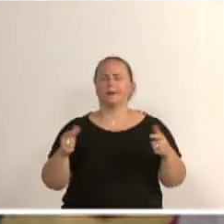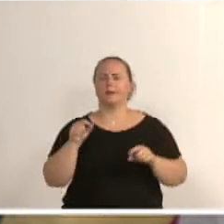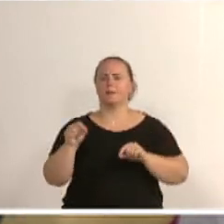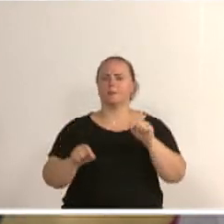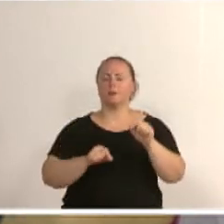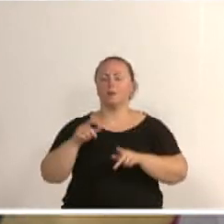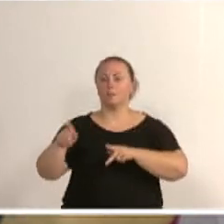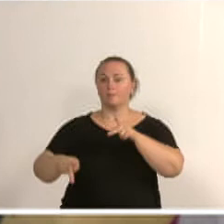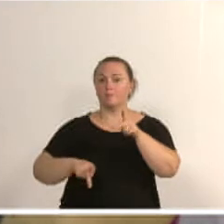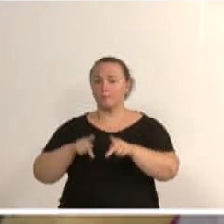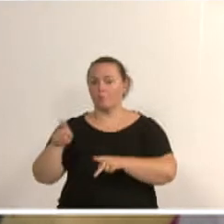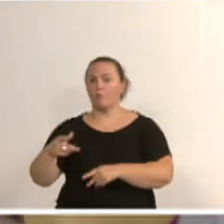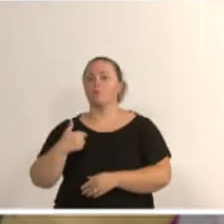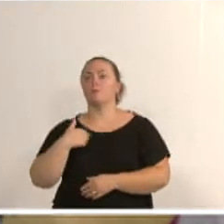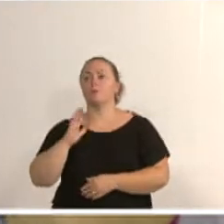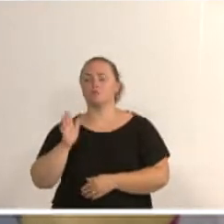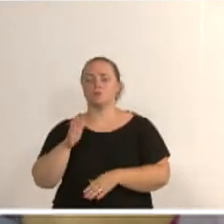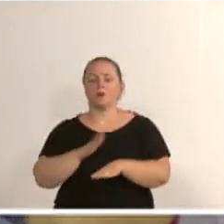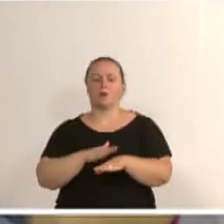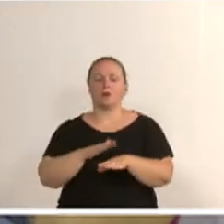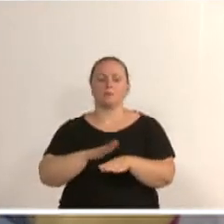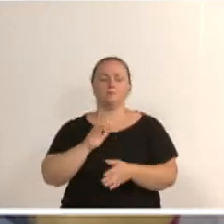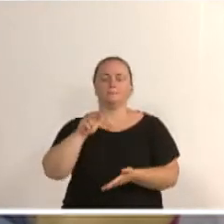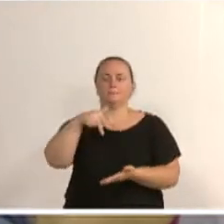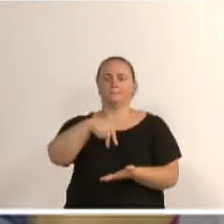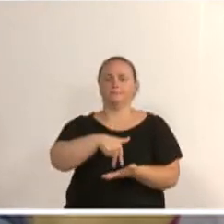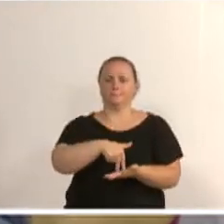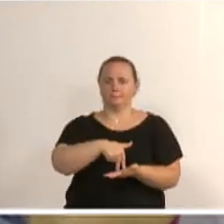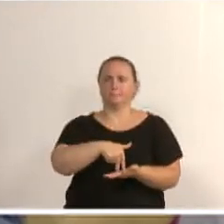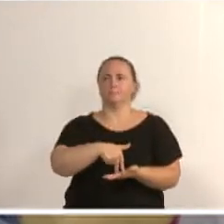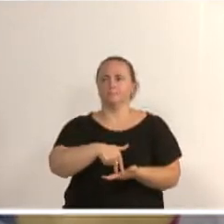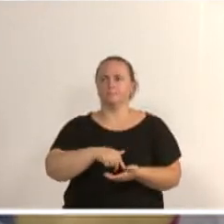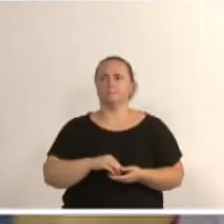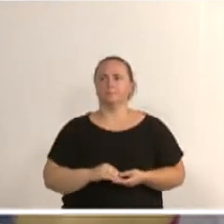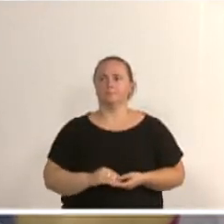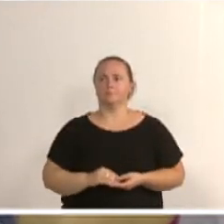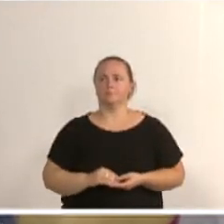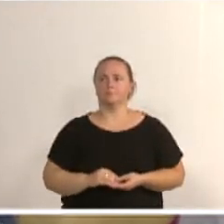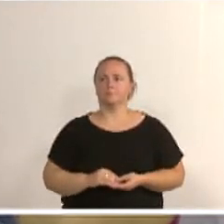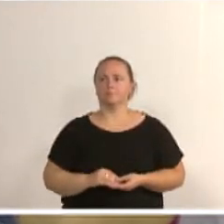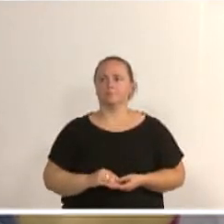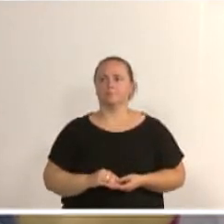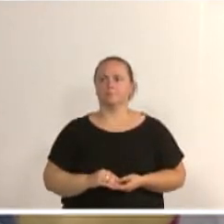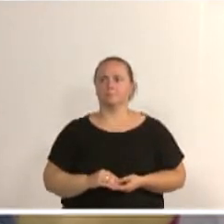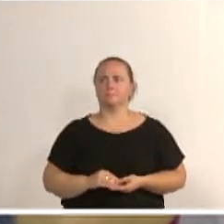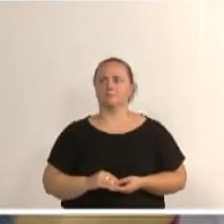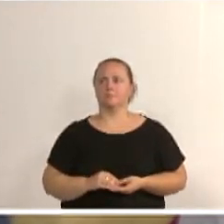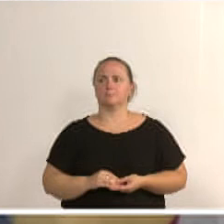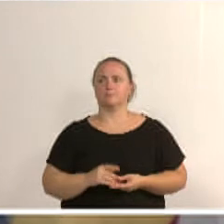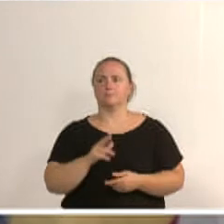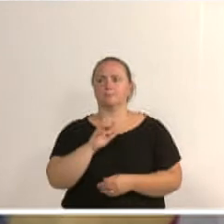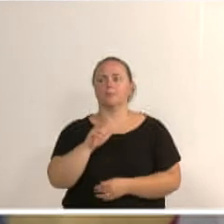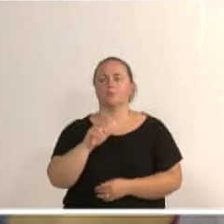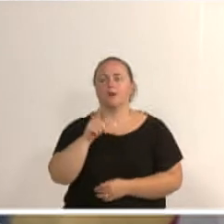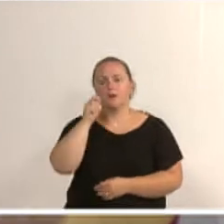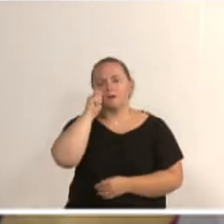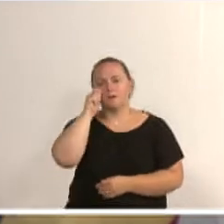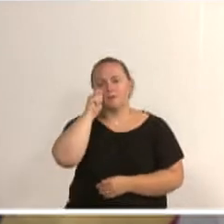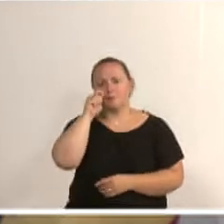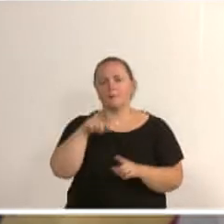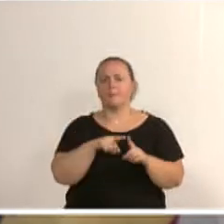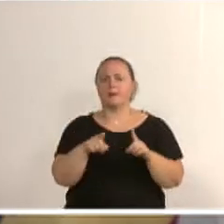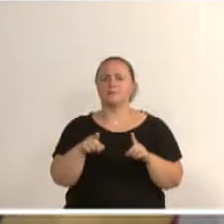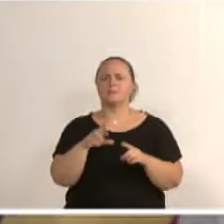falava, até eu já participei, o acatamento da sequência não era feito. Não é o caso do Almir Vieira aqui hoje, uma audiência pública que era